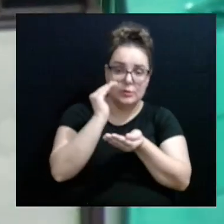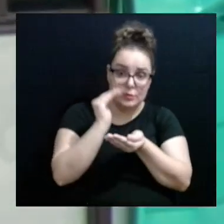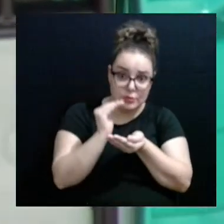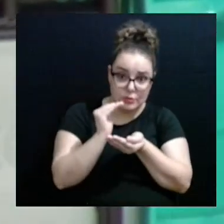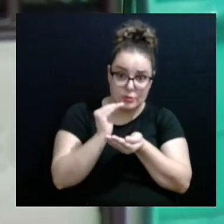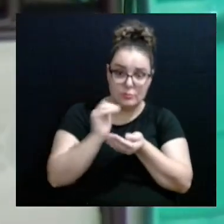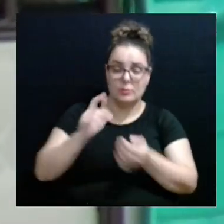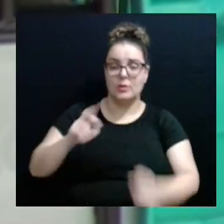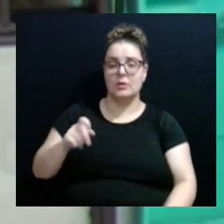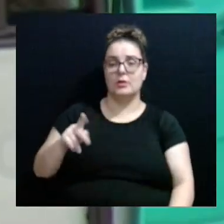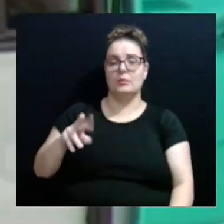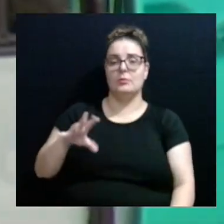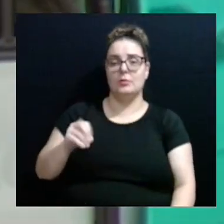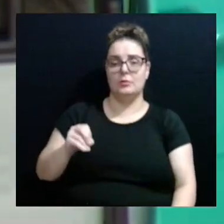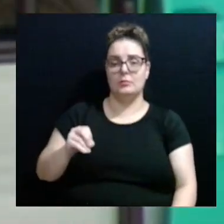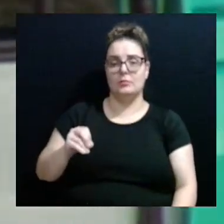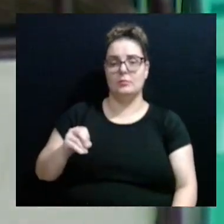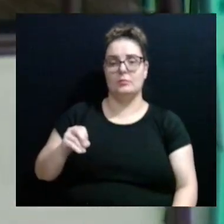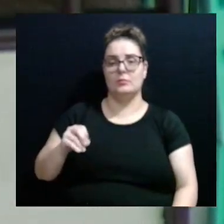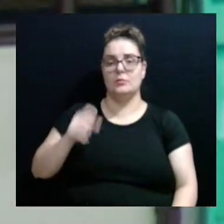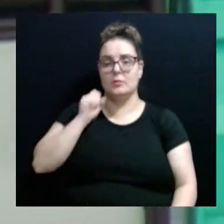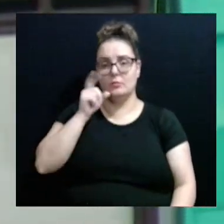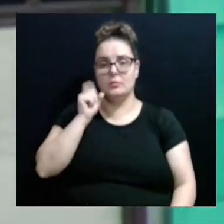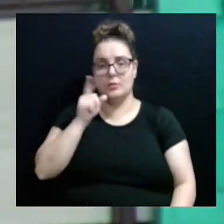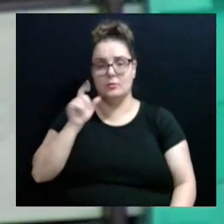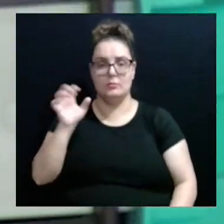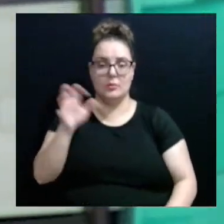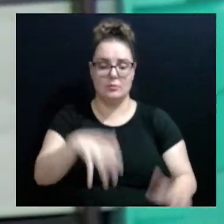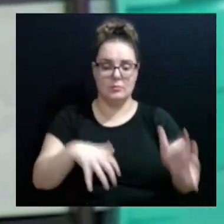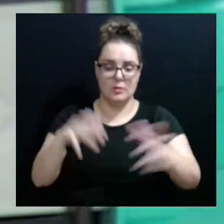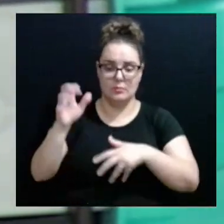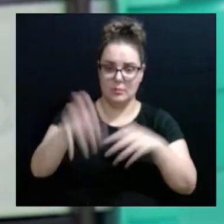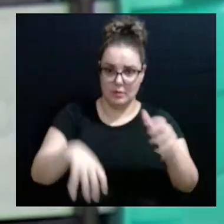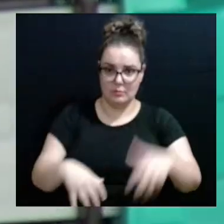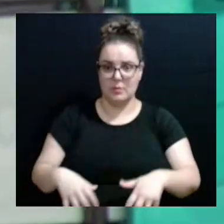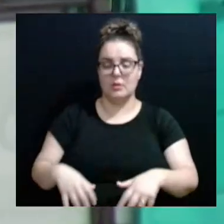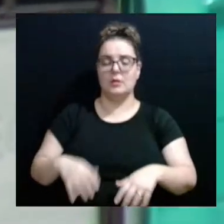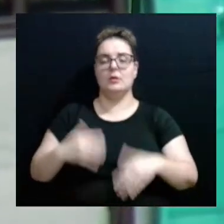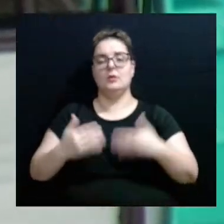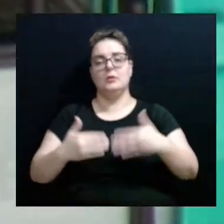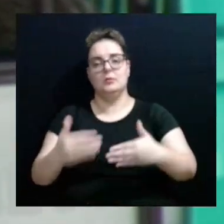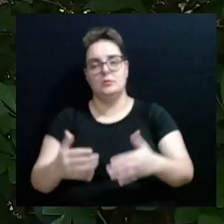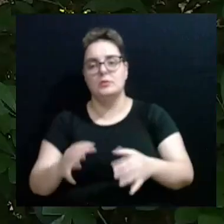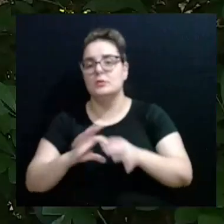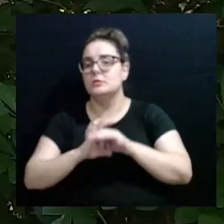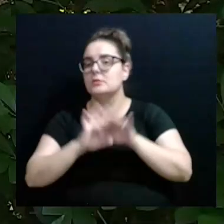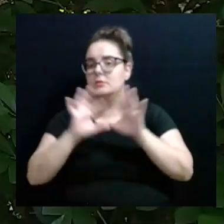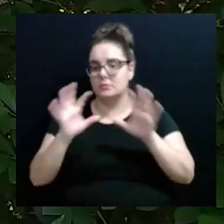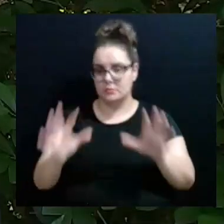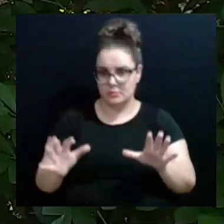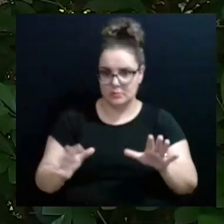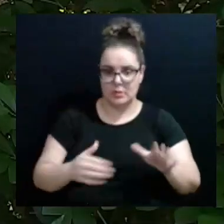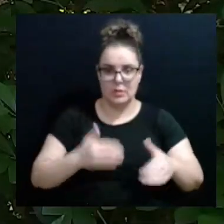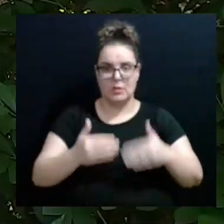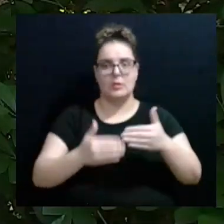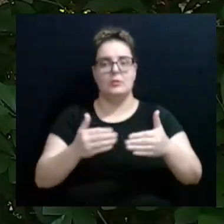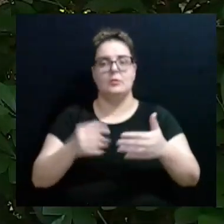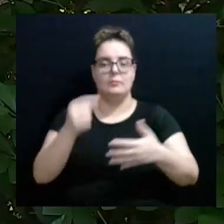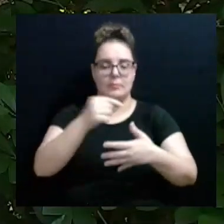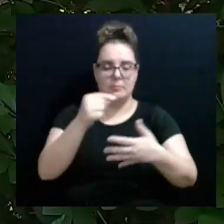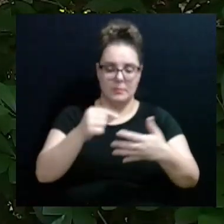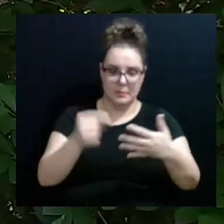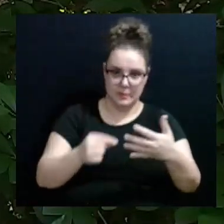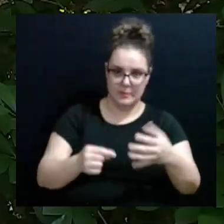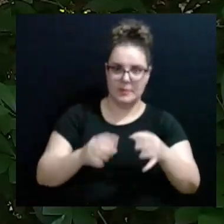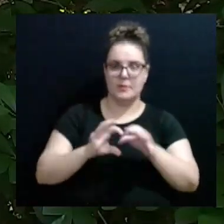todo atacado por um gato, então ele já passou por todo o processo de reabilitação e agora está apto passou por todos os requisitos e vai ser